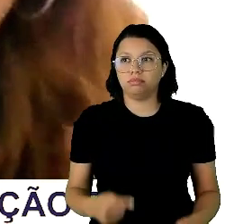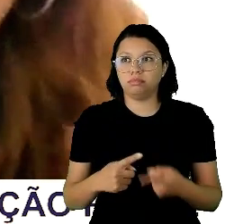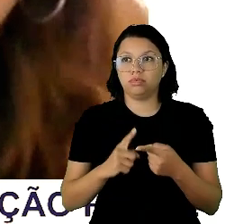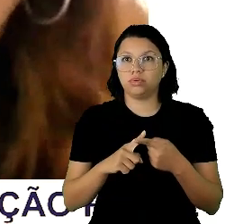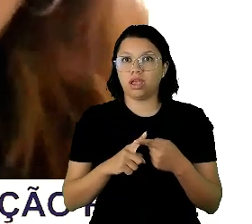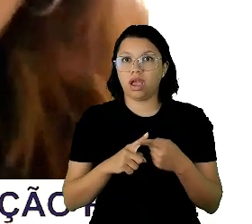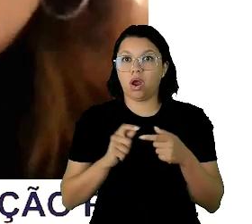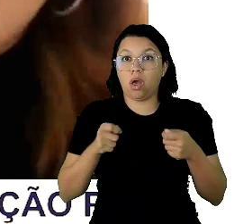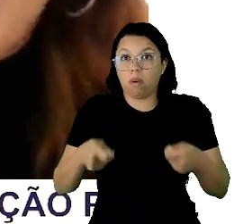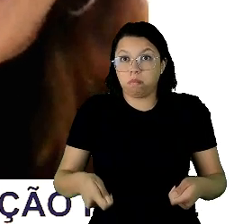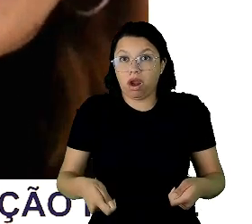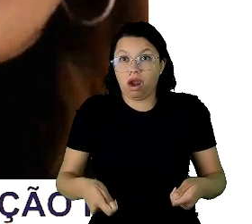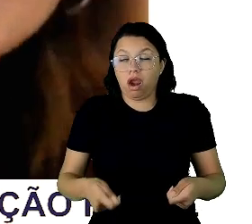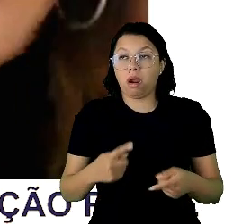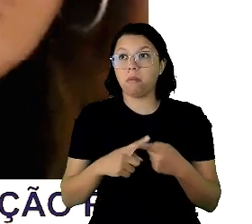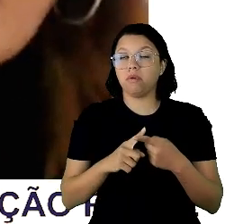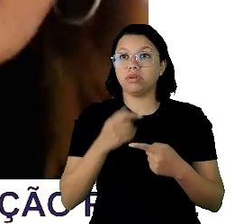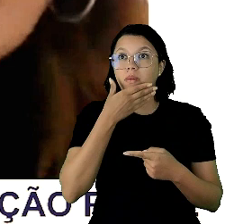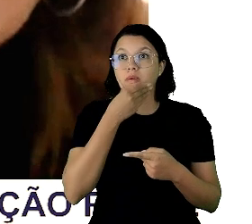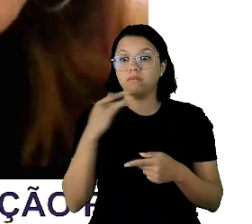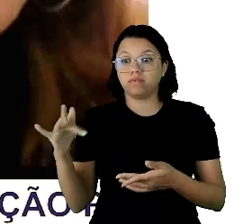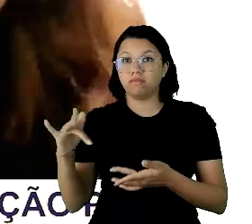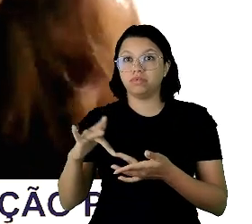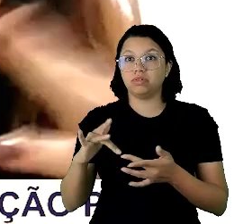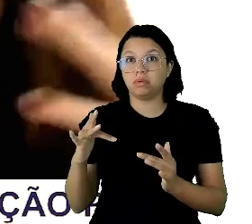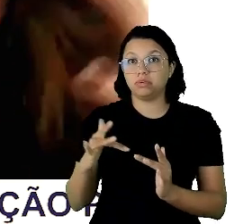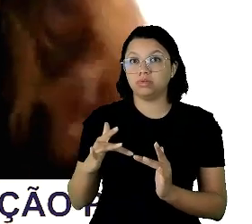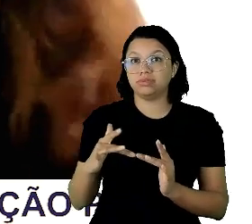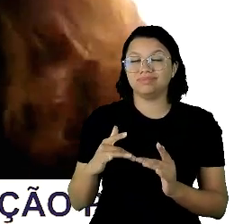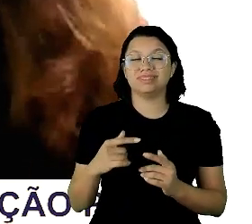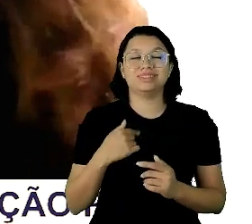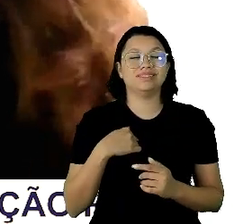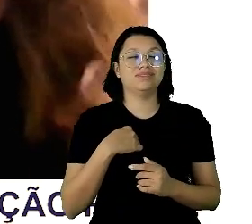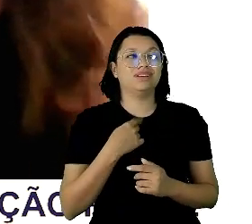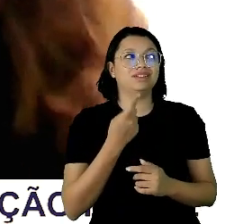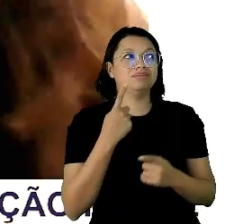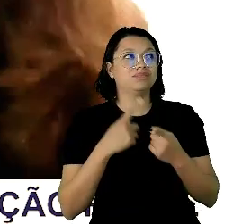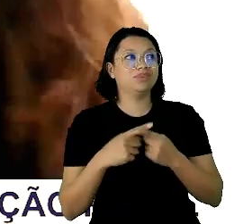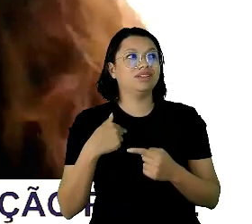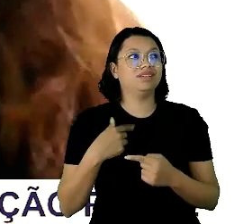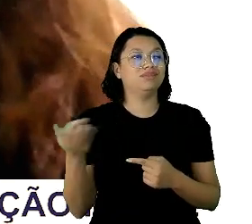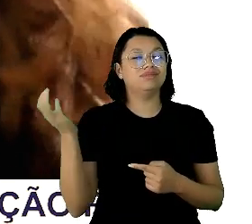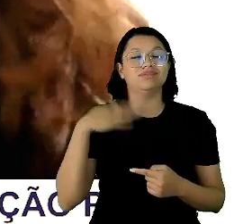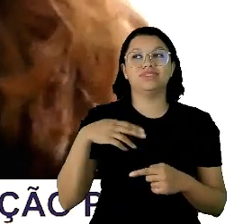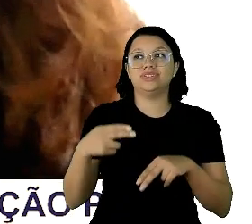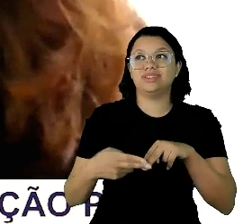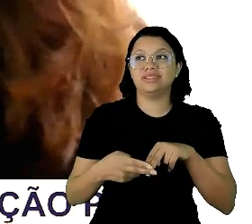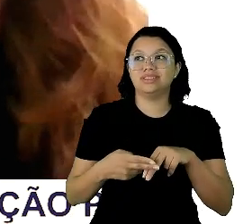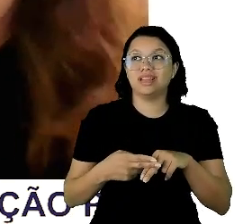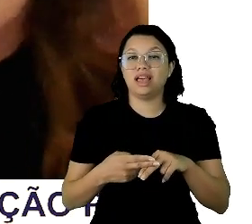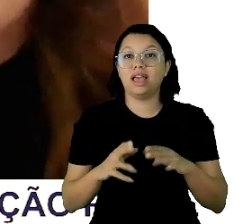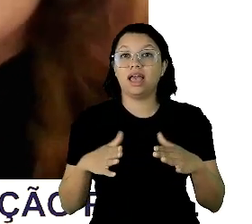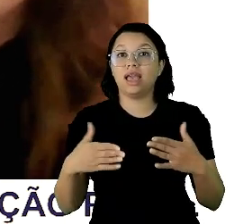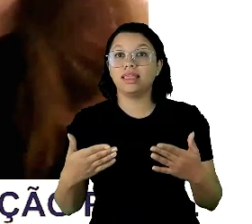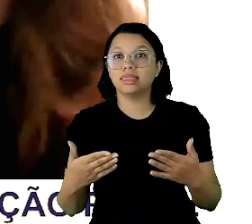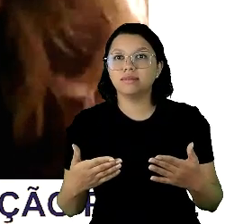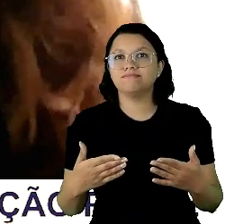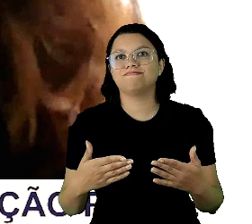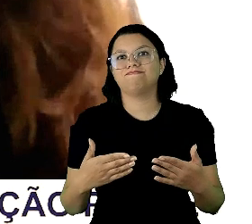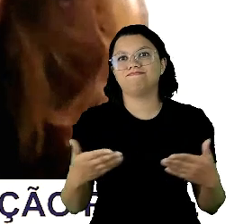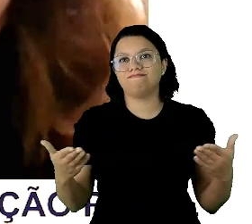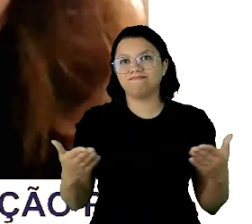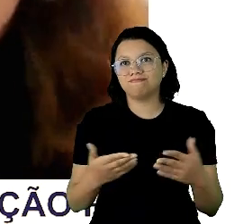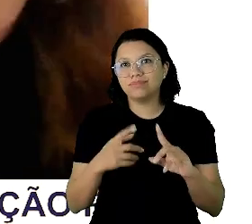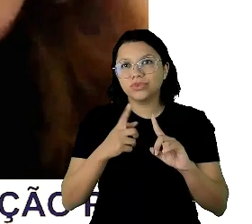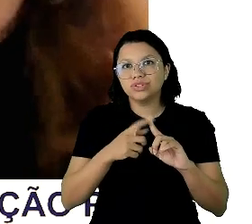ela falou, mas por que eu vim de saia, sabe? Então foi esse tipo de coisa, esse tipo de narrativa, a gente tem que